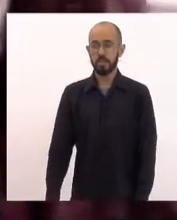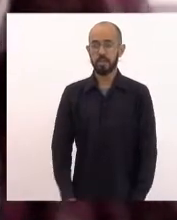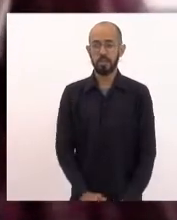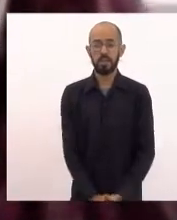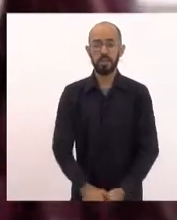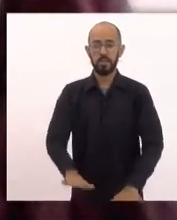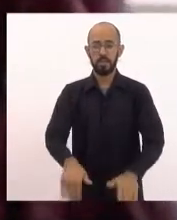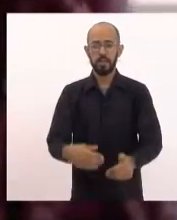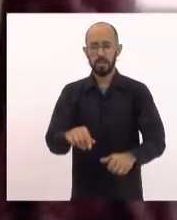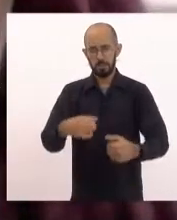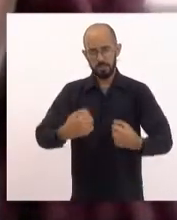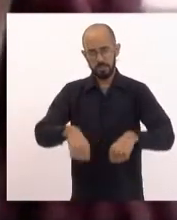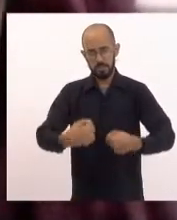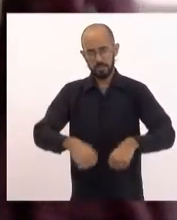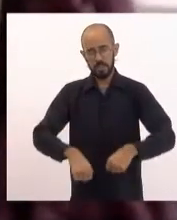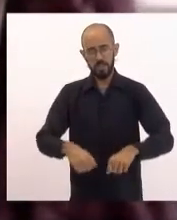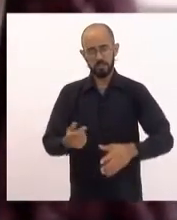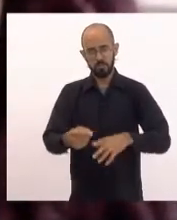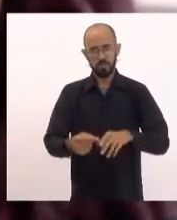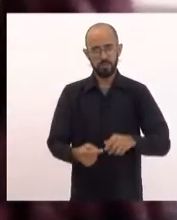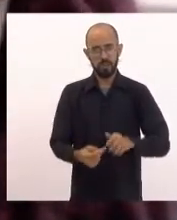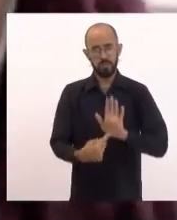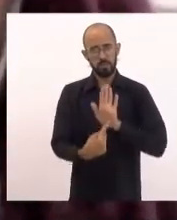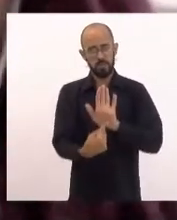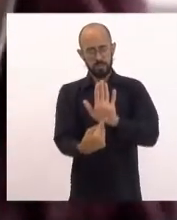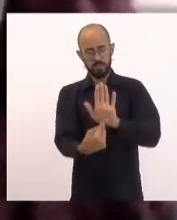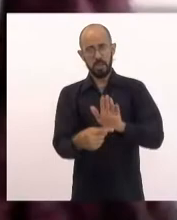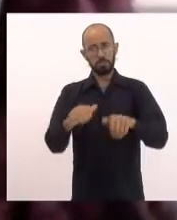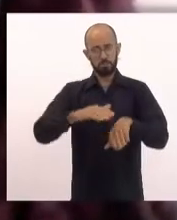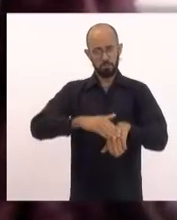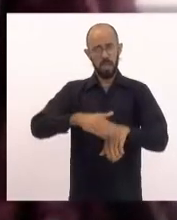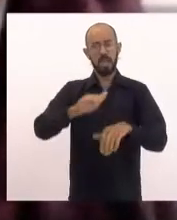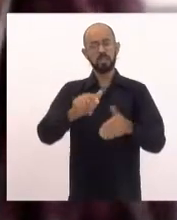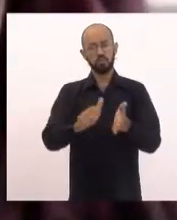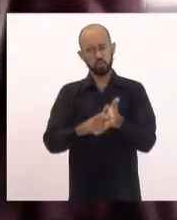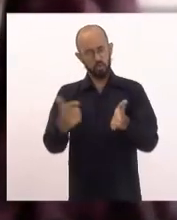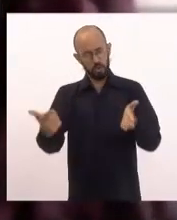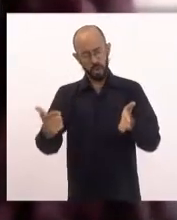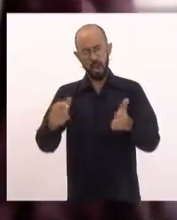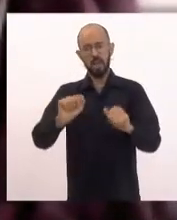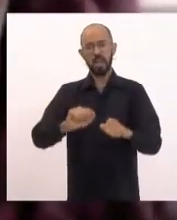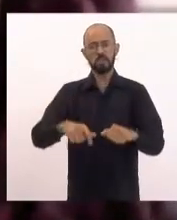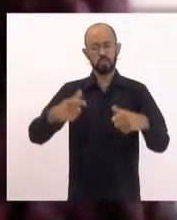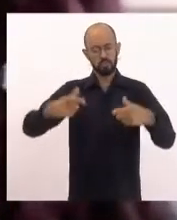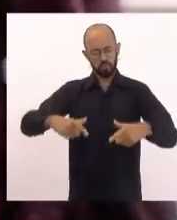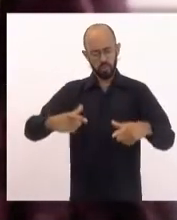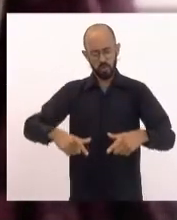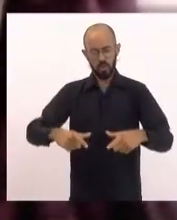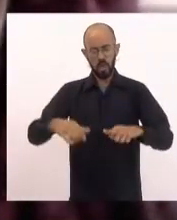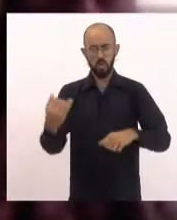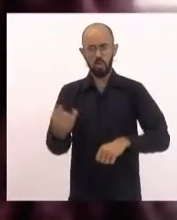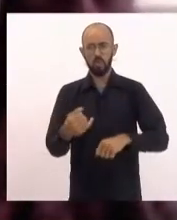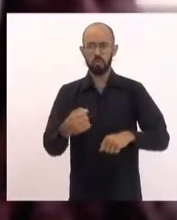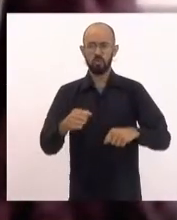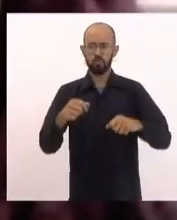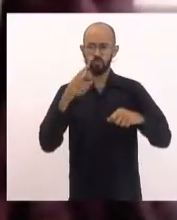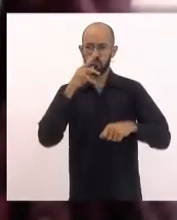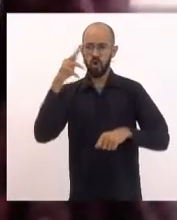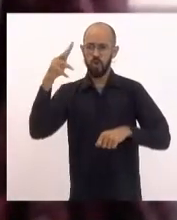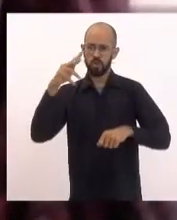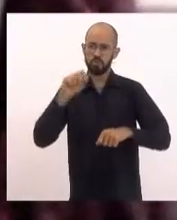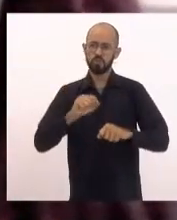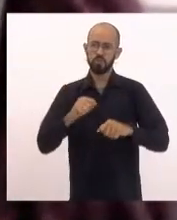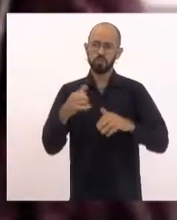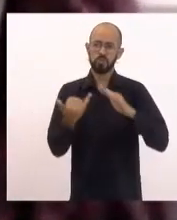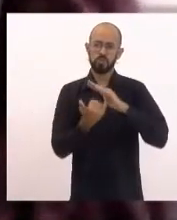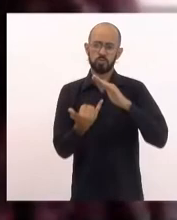que deveria aparecer mais nos jornais e na mídia como um todo, como esse espaço de potência, como uma instituição como essa que